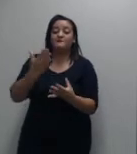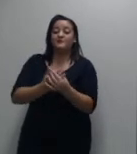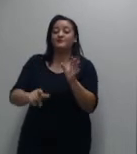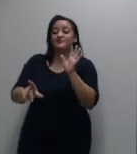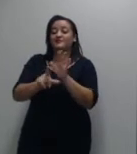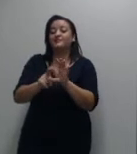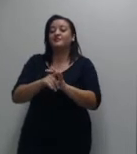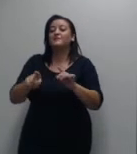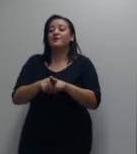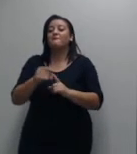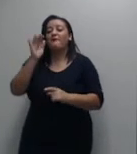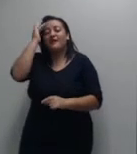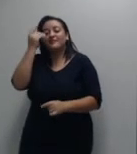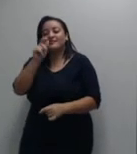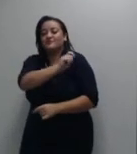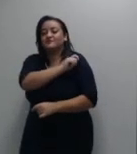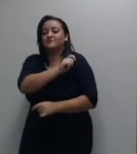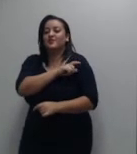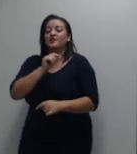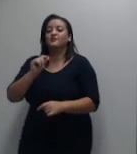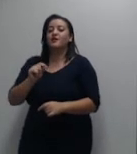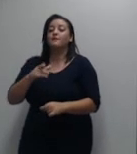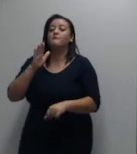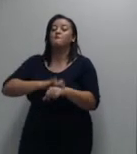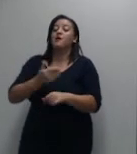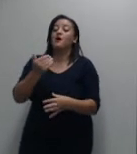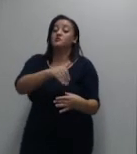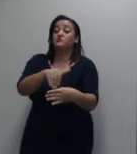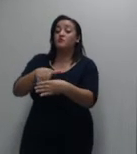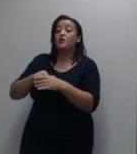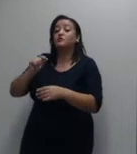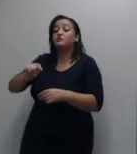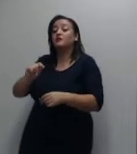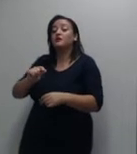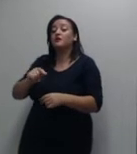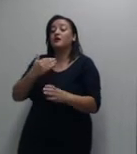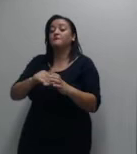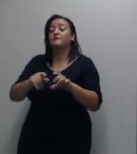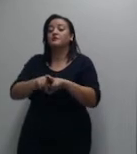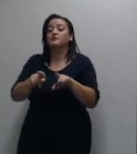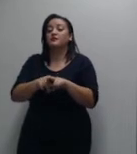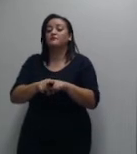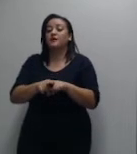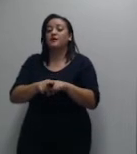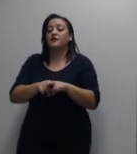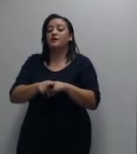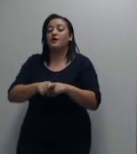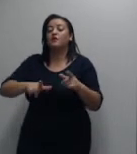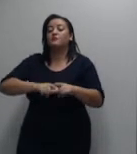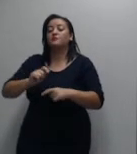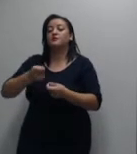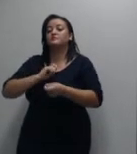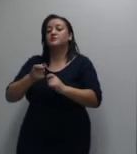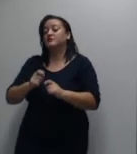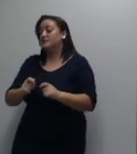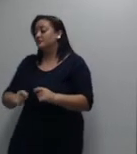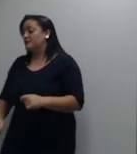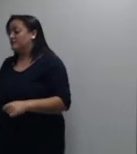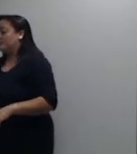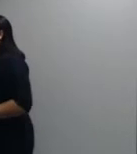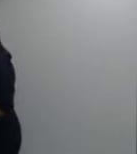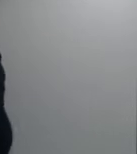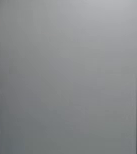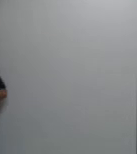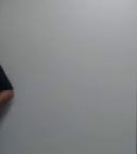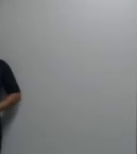entendeu Rio de Janeiro por maioria que a mensagem é ato administrativo de iniciativa exclusiva do